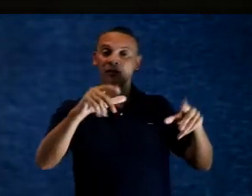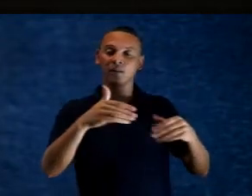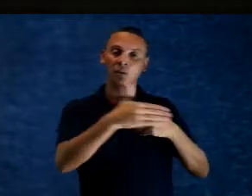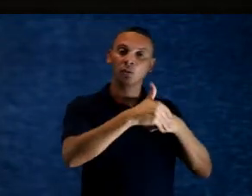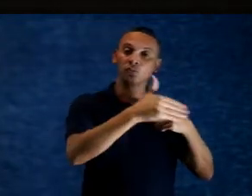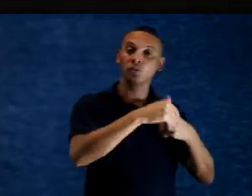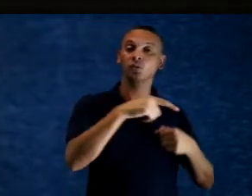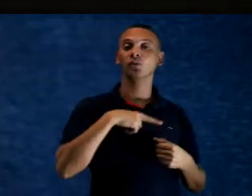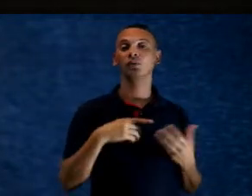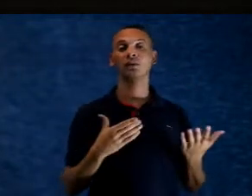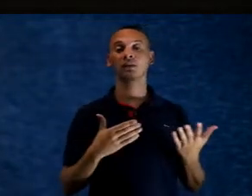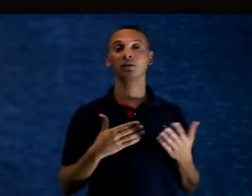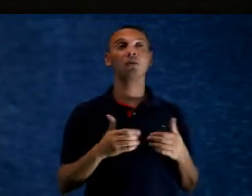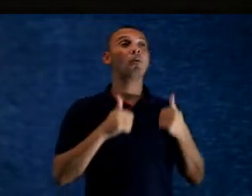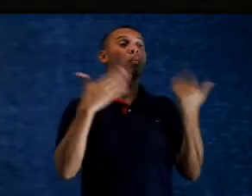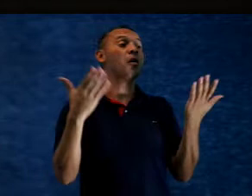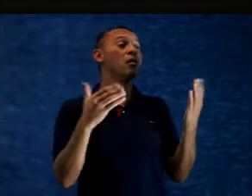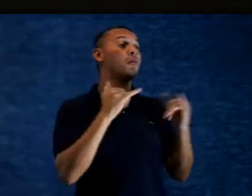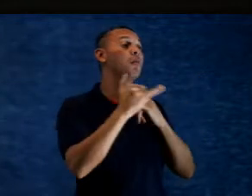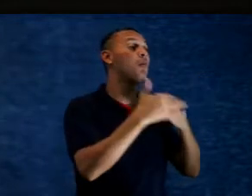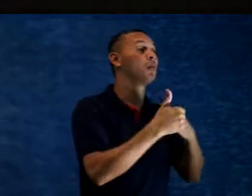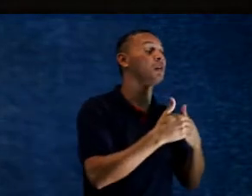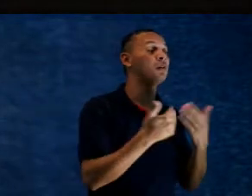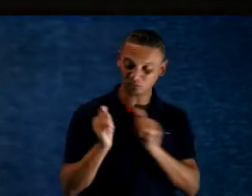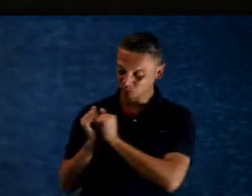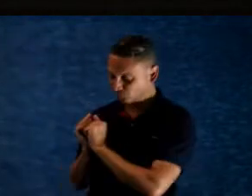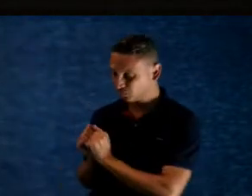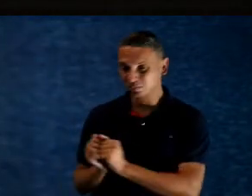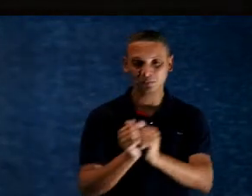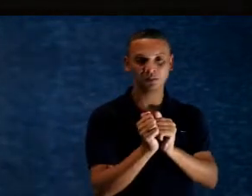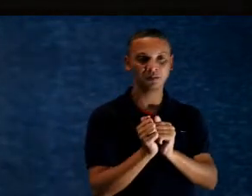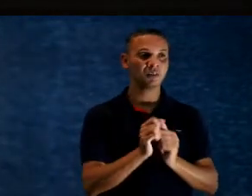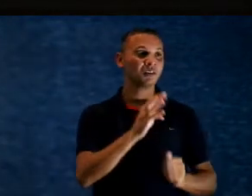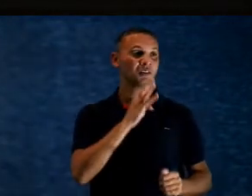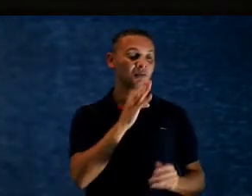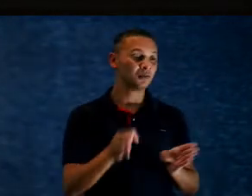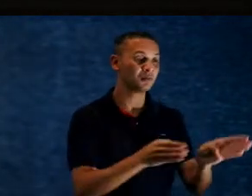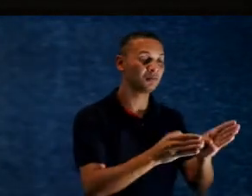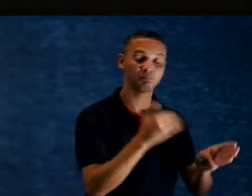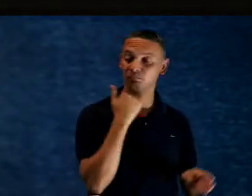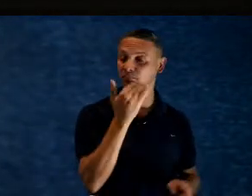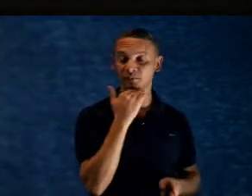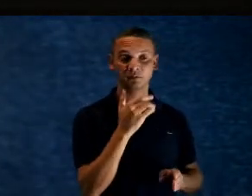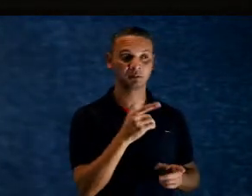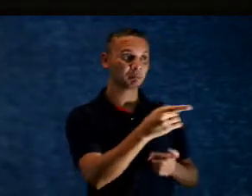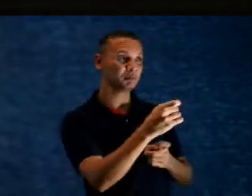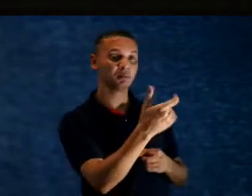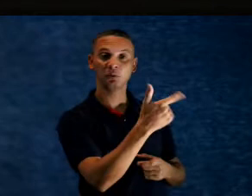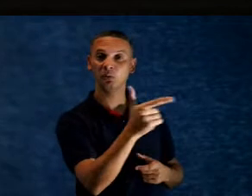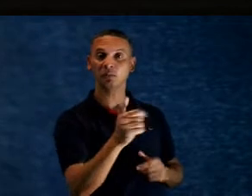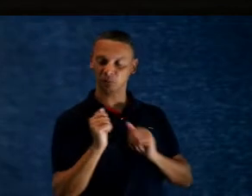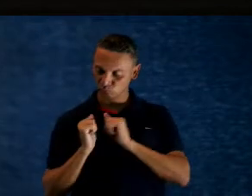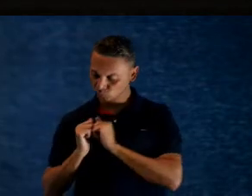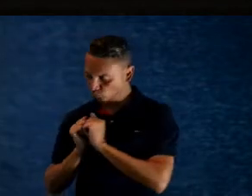a saída. Abaixo o labirinto e o minotauro. Venham, venham comigo. Para onde? Não importa. Já